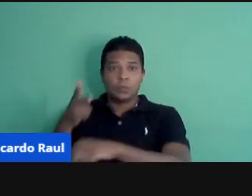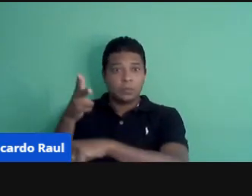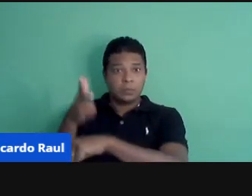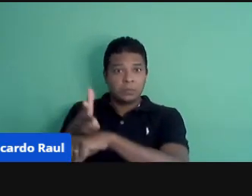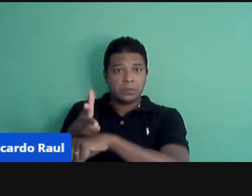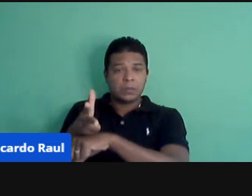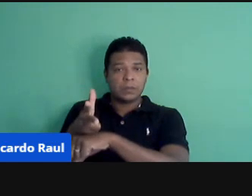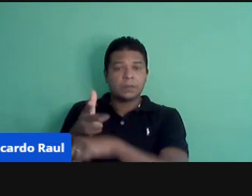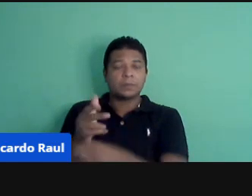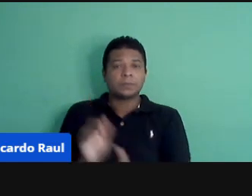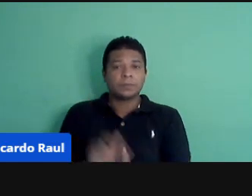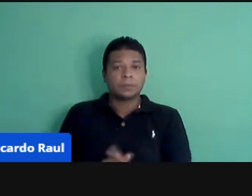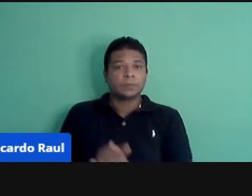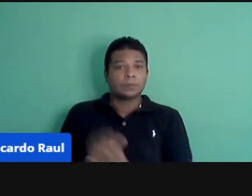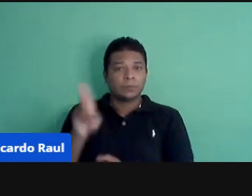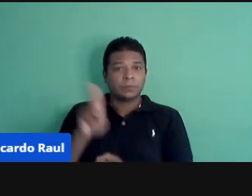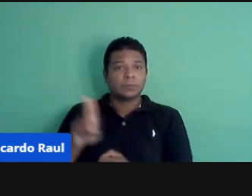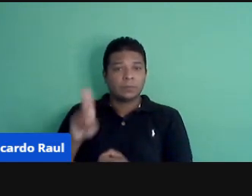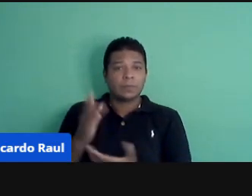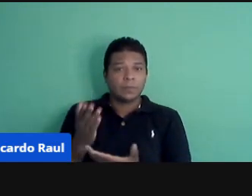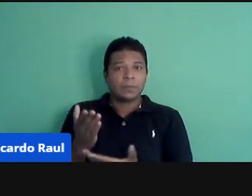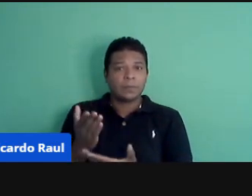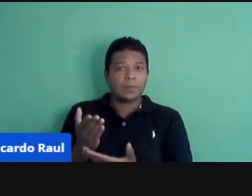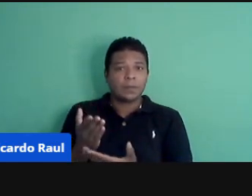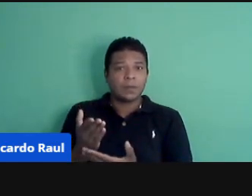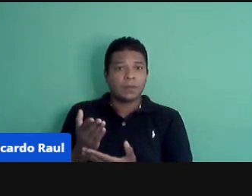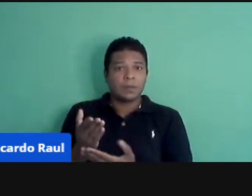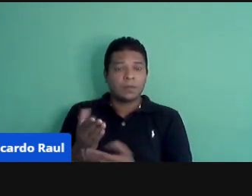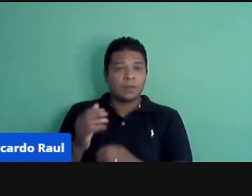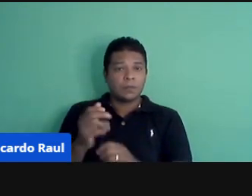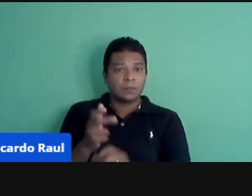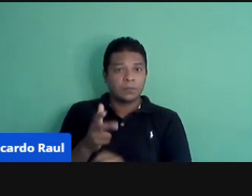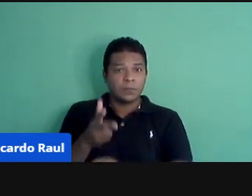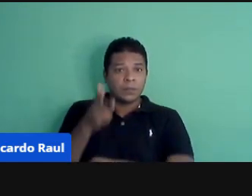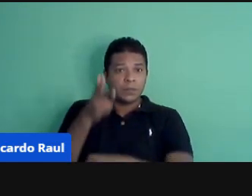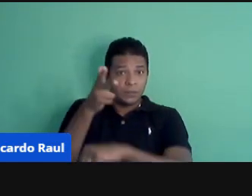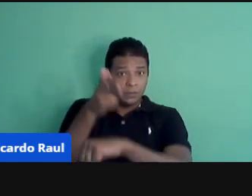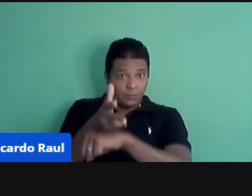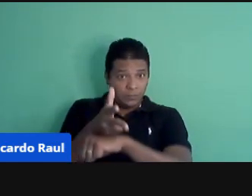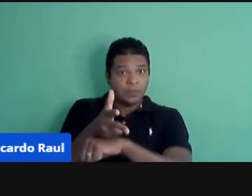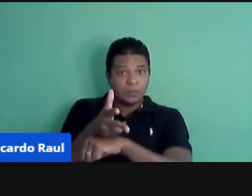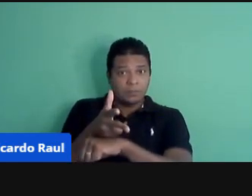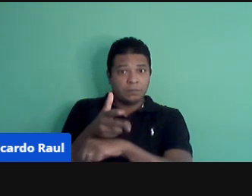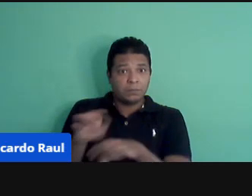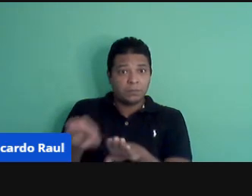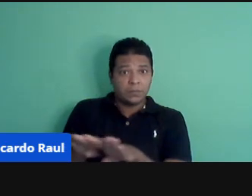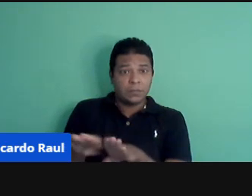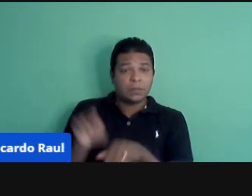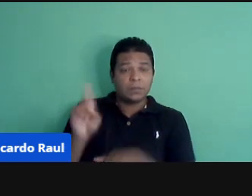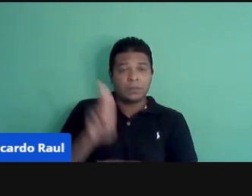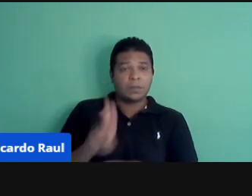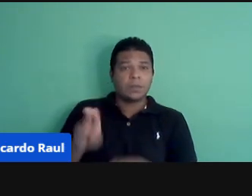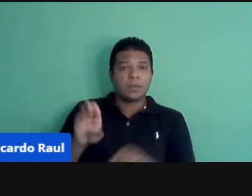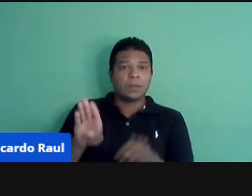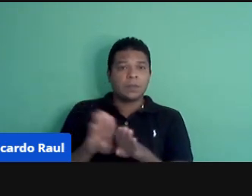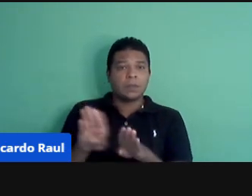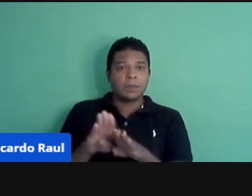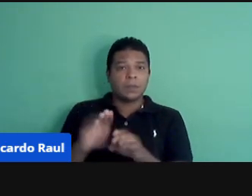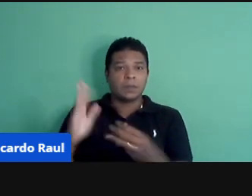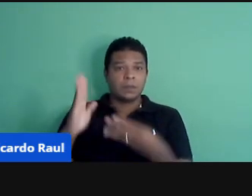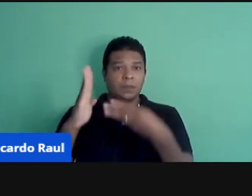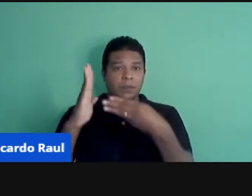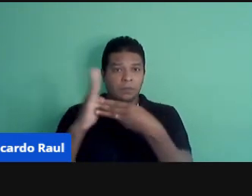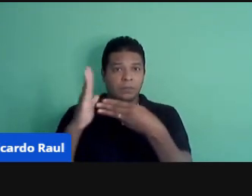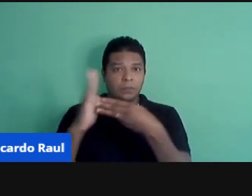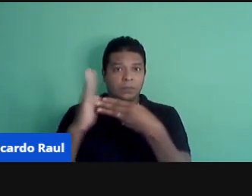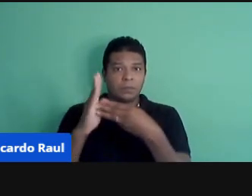acabou utilizando como grande recurso as videoaulas no início, e logo começamos a utilizar os formulários online.